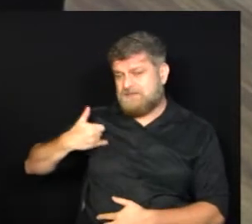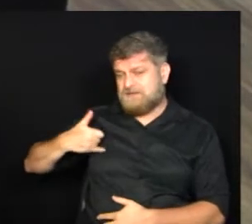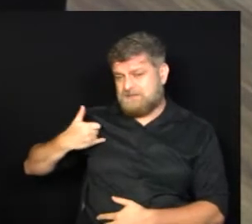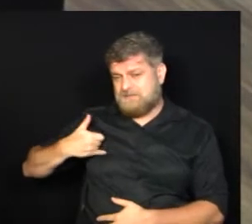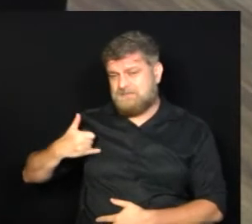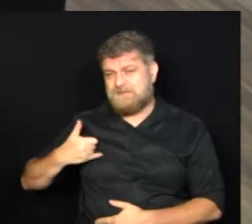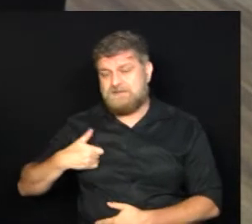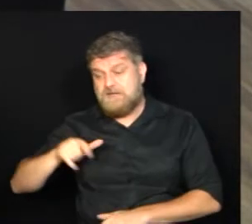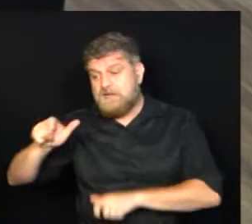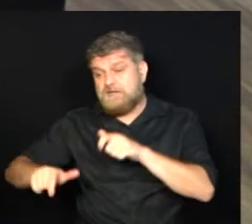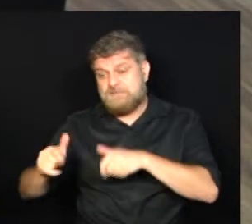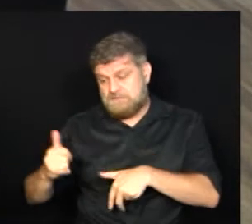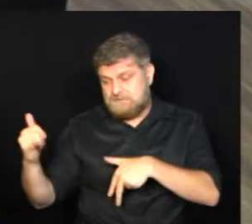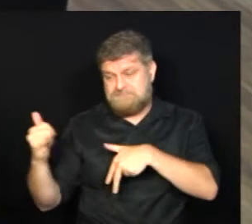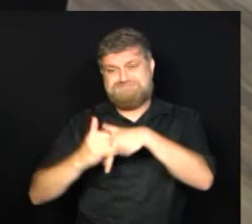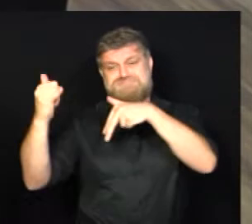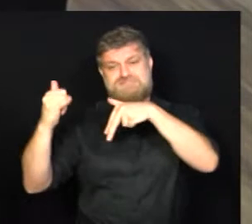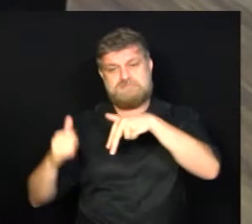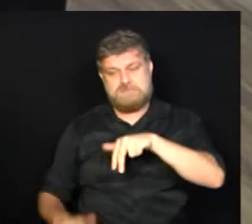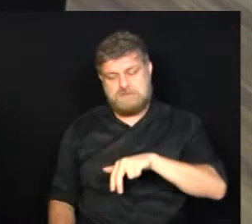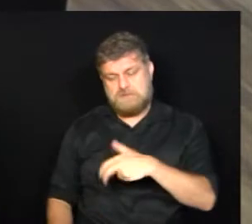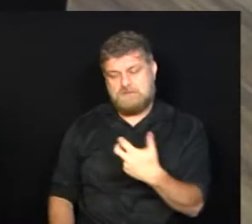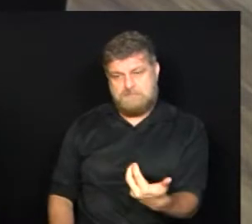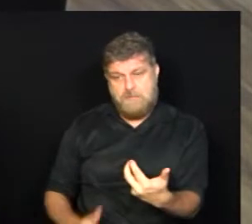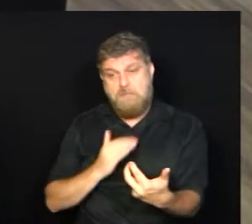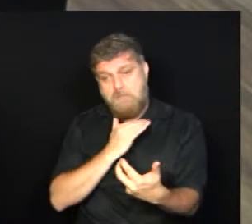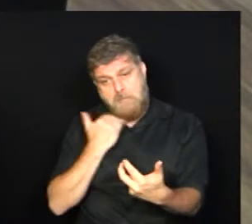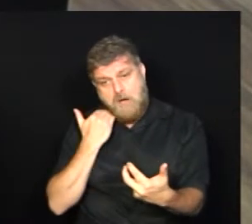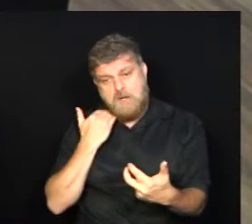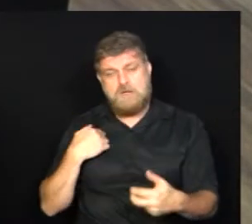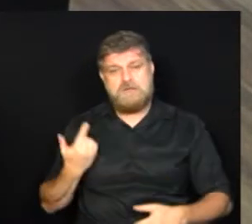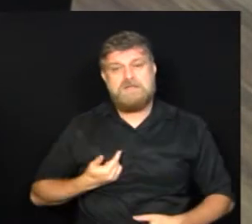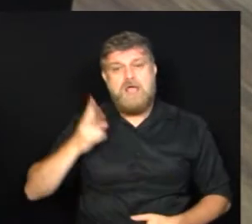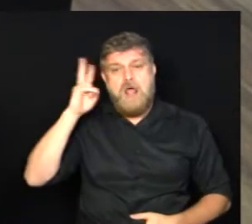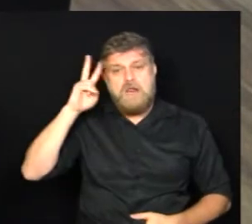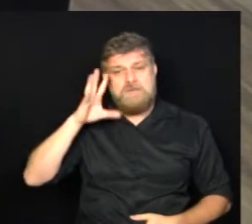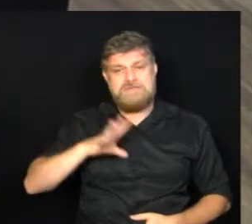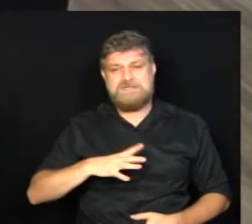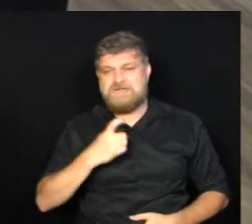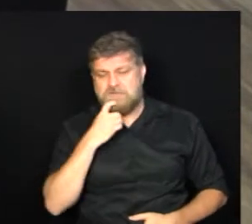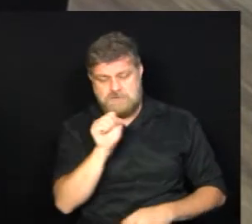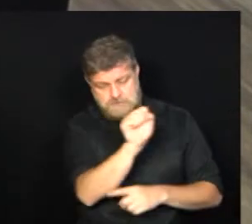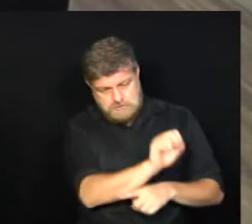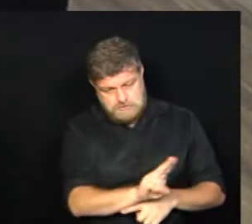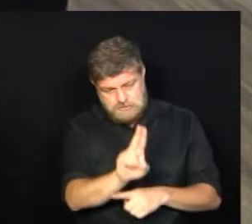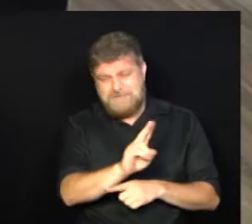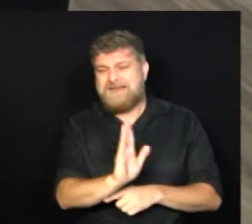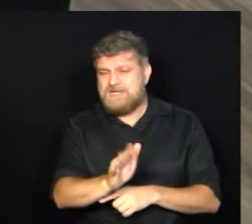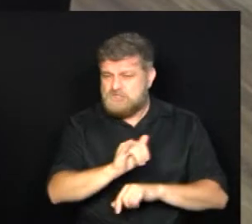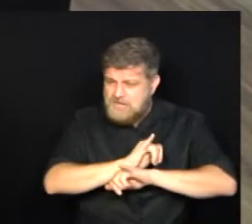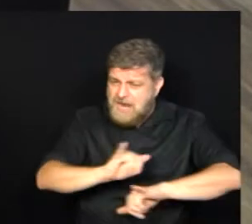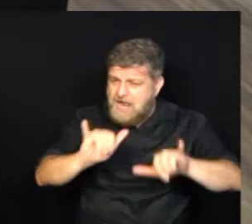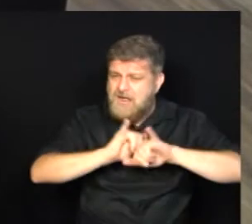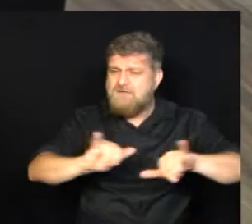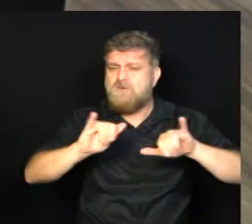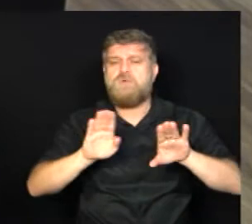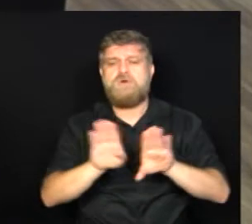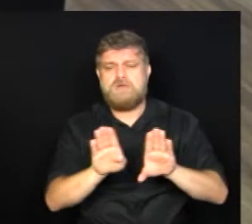as vítimas fatais, né, da Covid-19. Lembrando que não só Campinas, Sumaré já informou também que